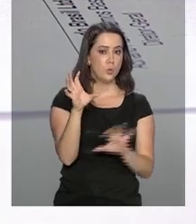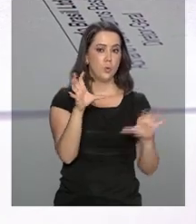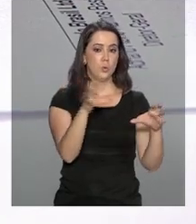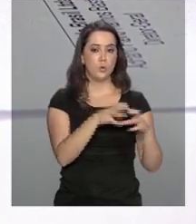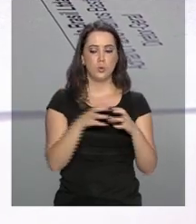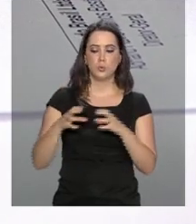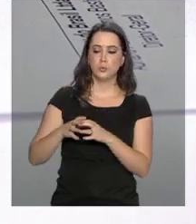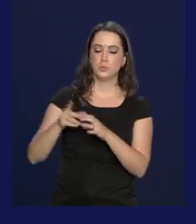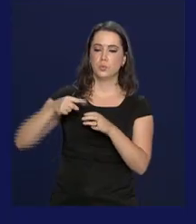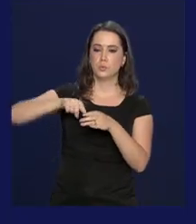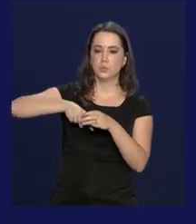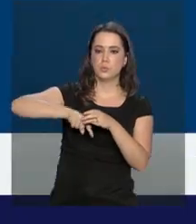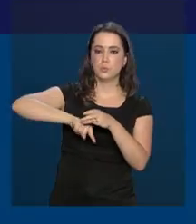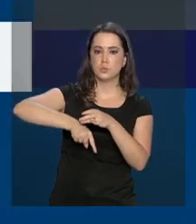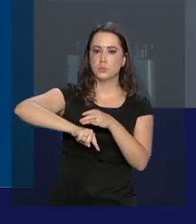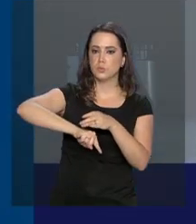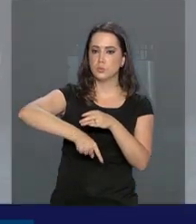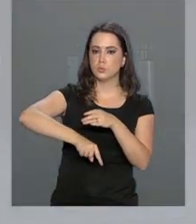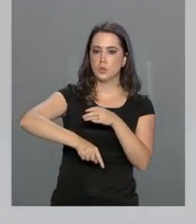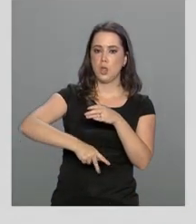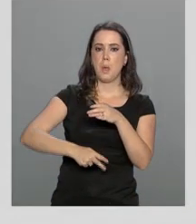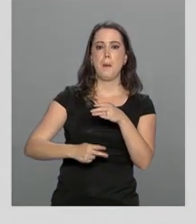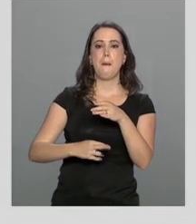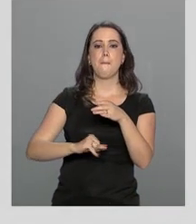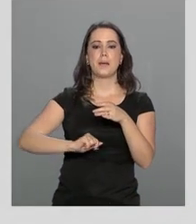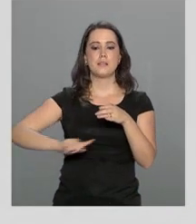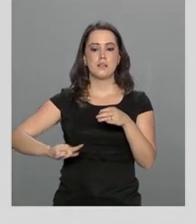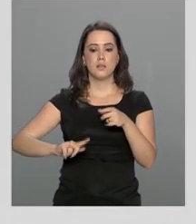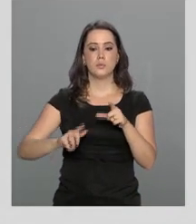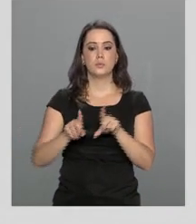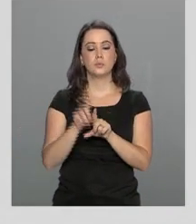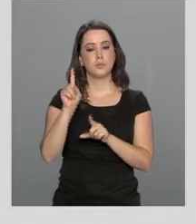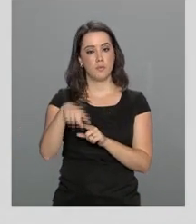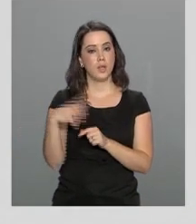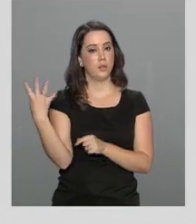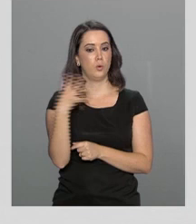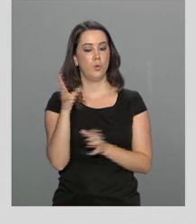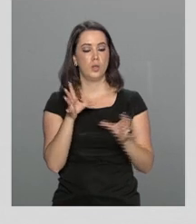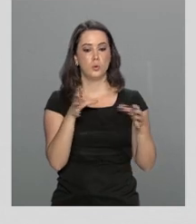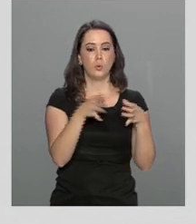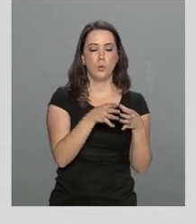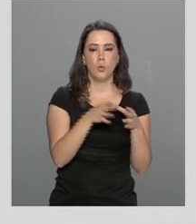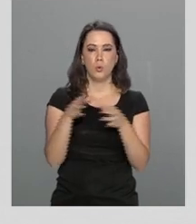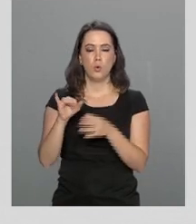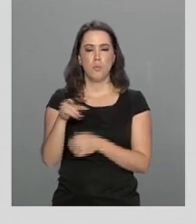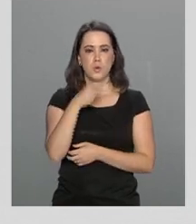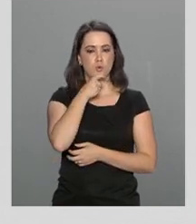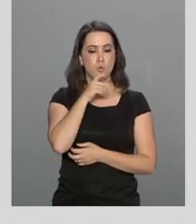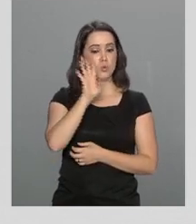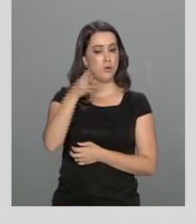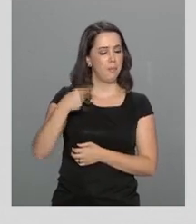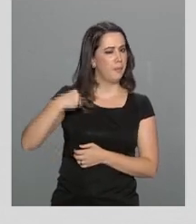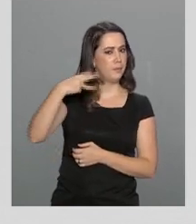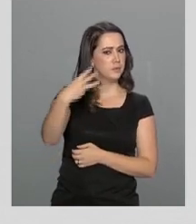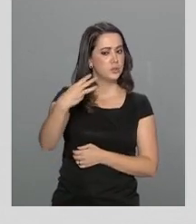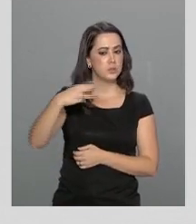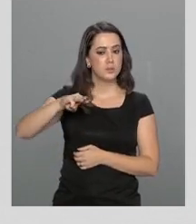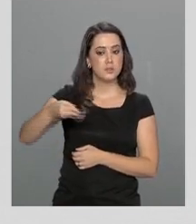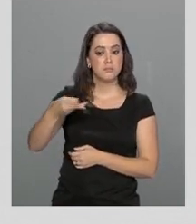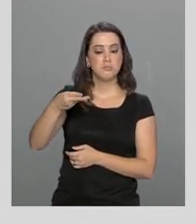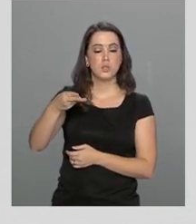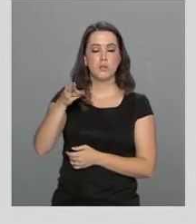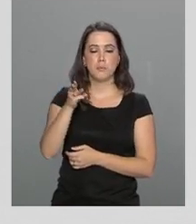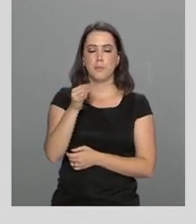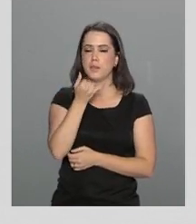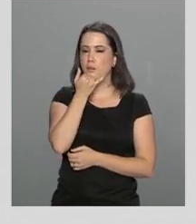exploração do pré sal na quarta rodada realizada em junho foram arrecadados mais de 3 bilhões de reais em bônus de assinatura